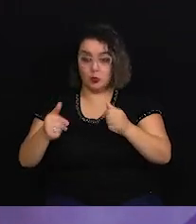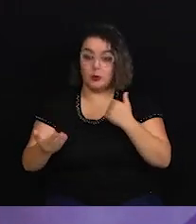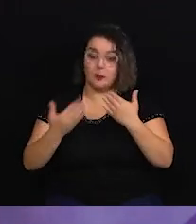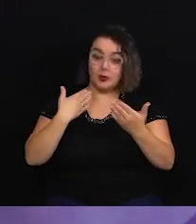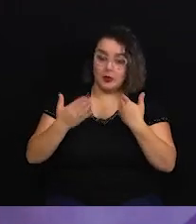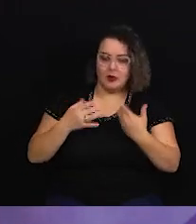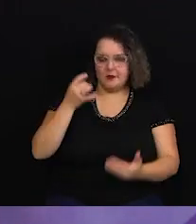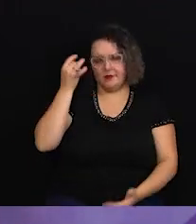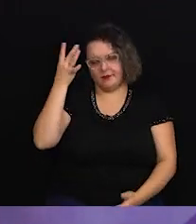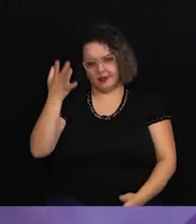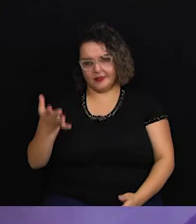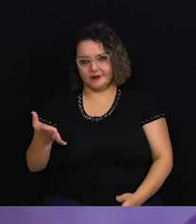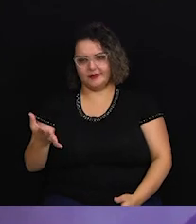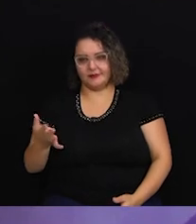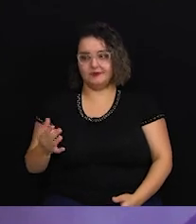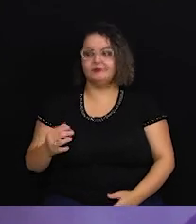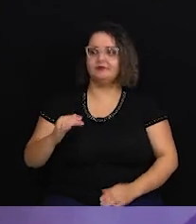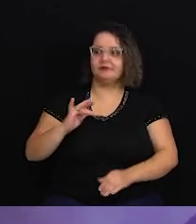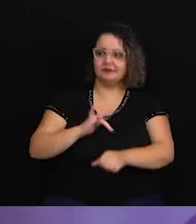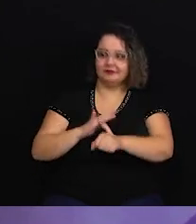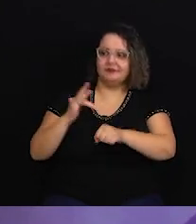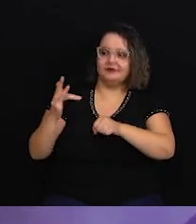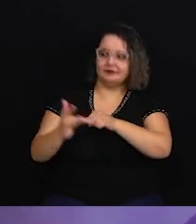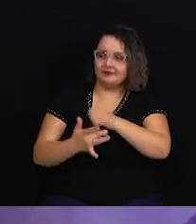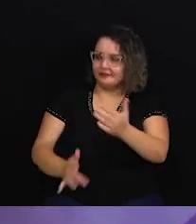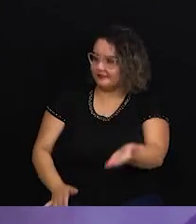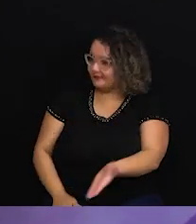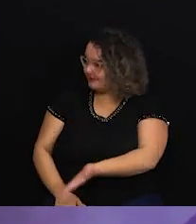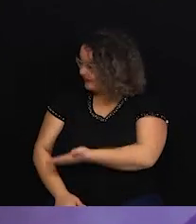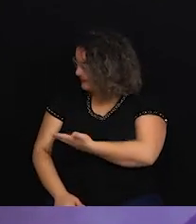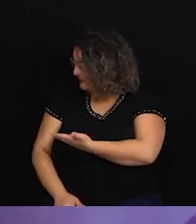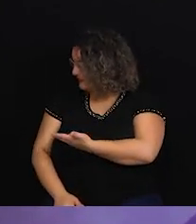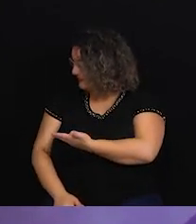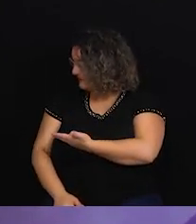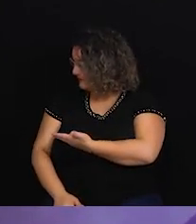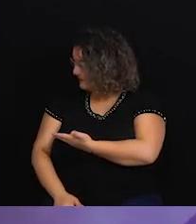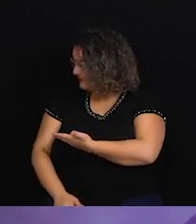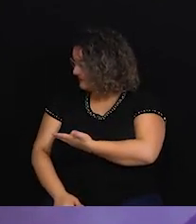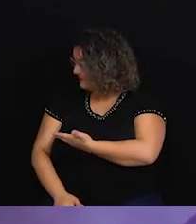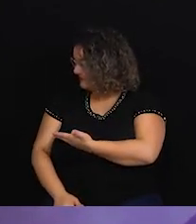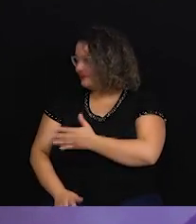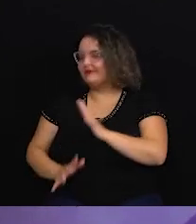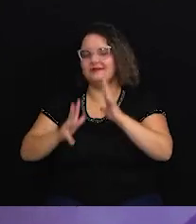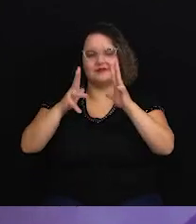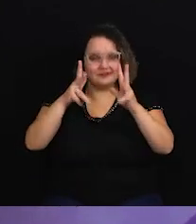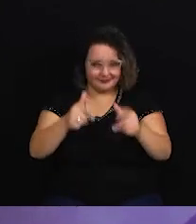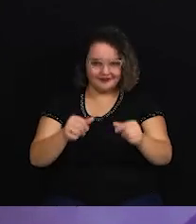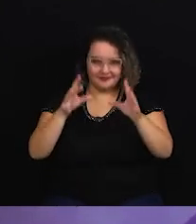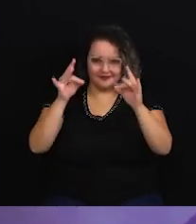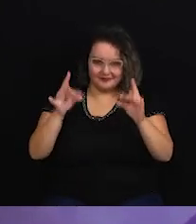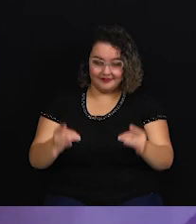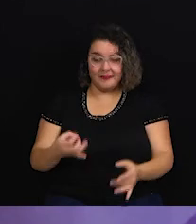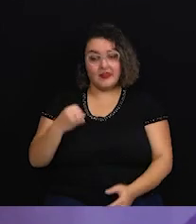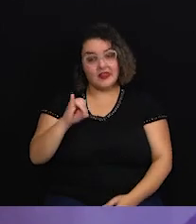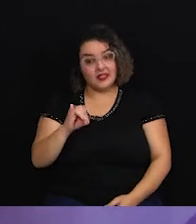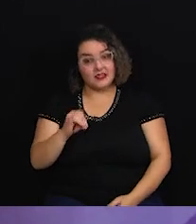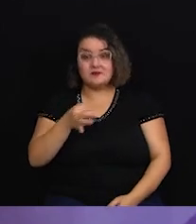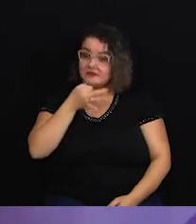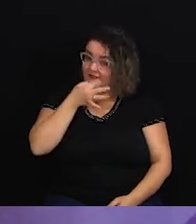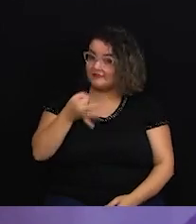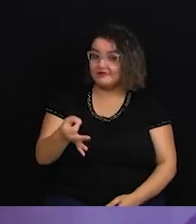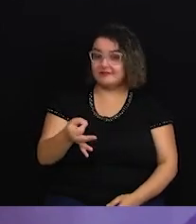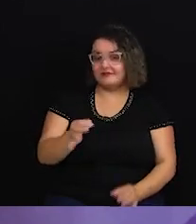É muito fácil, é só entrar nas nossas redes sociais. Esse programa está disponível na íntegra no YouTube da TV Câmara Campinas. E se tiver